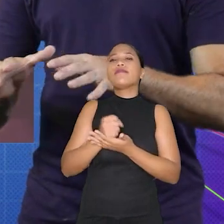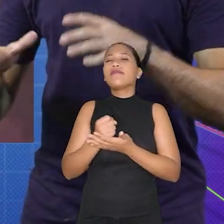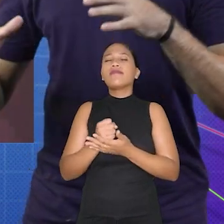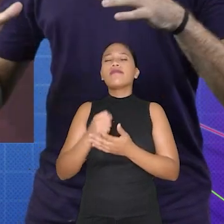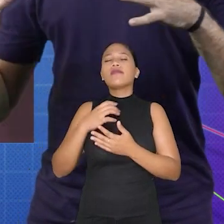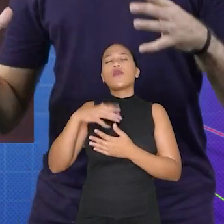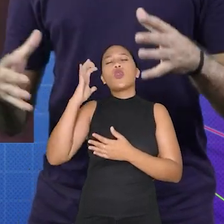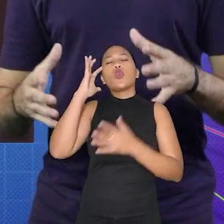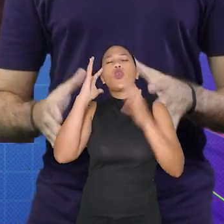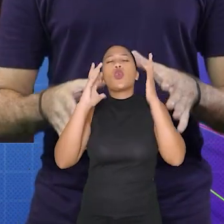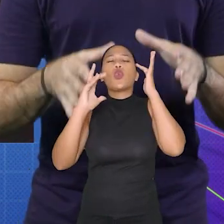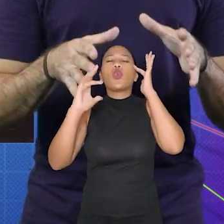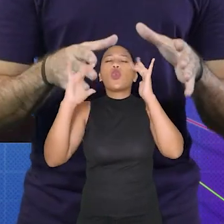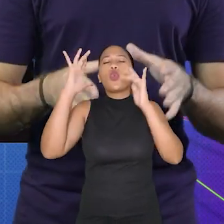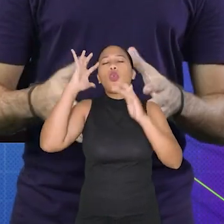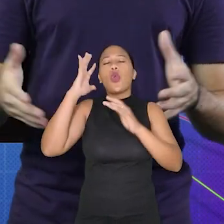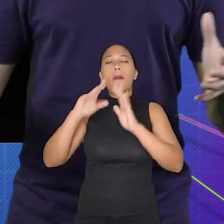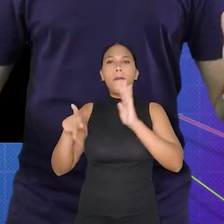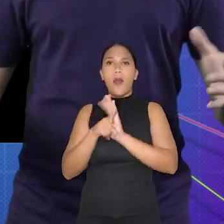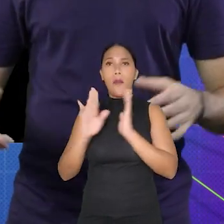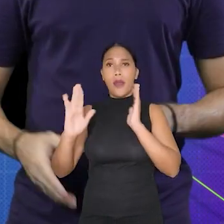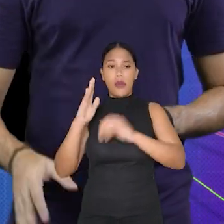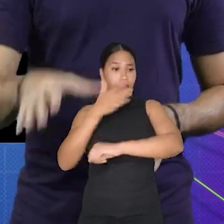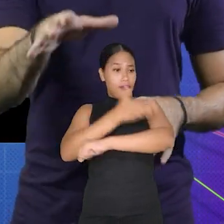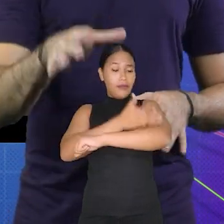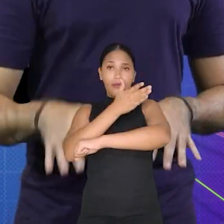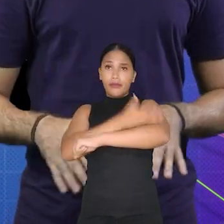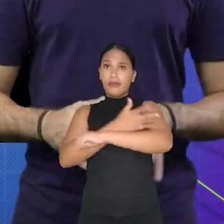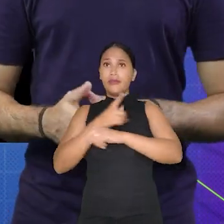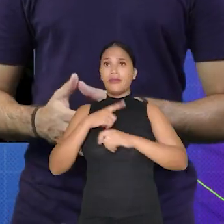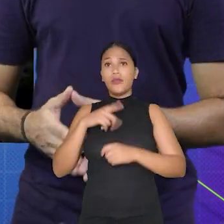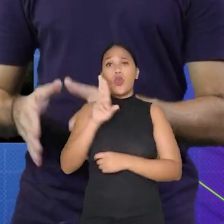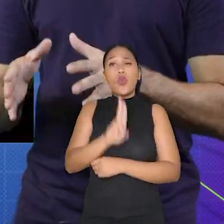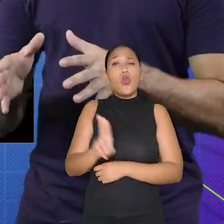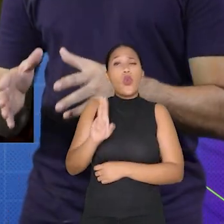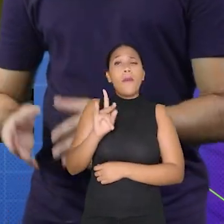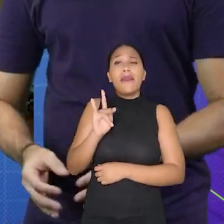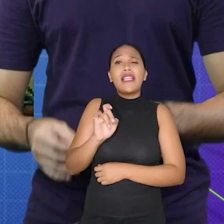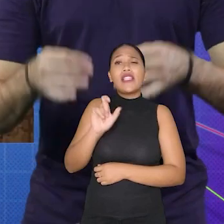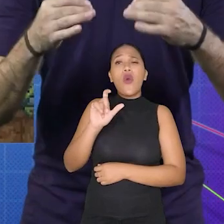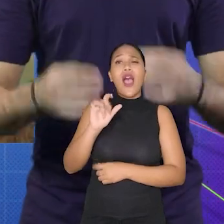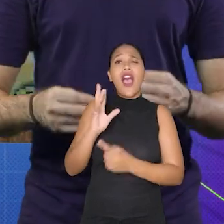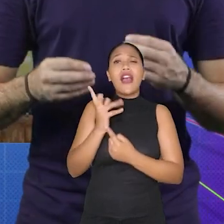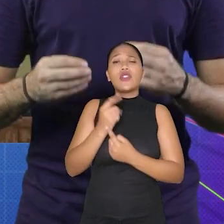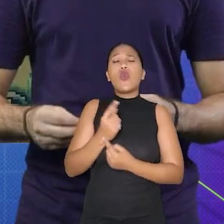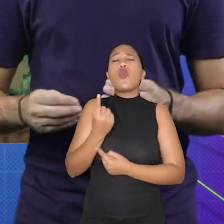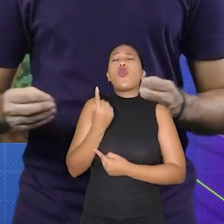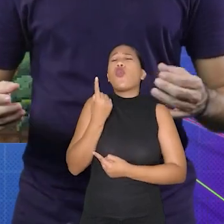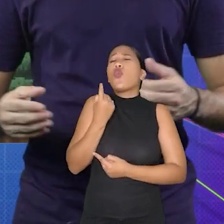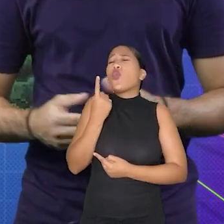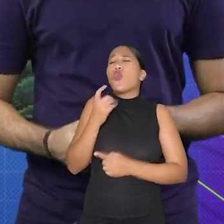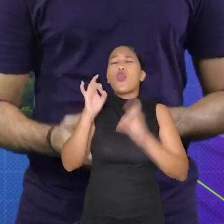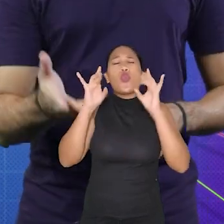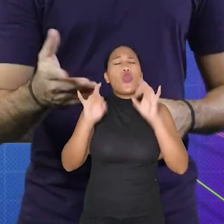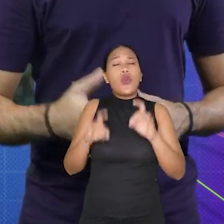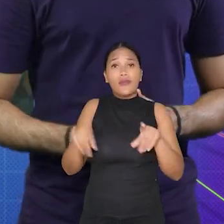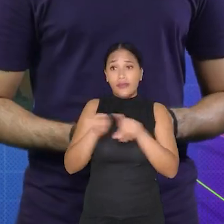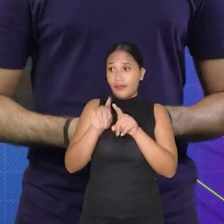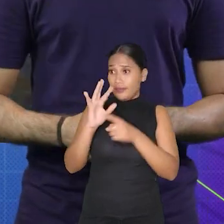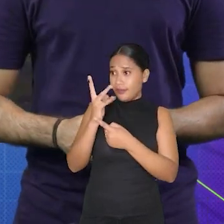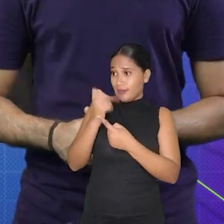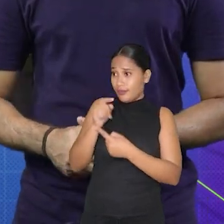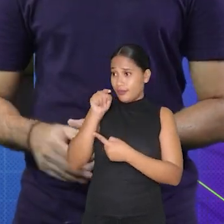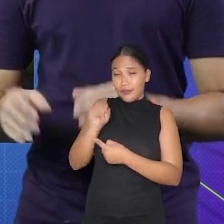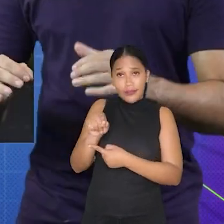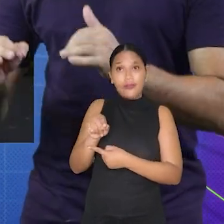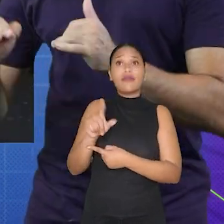O jogo se passa em um mundo de fantasia medieval em 2D e possui um estilo de arte em pixel art bastante marcante e único. A arte